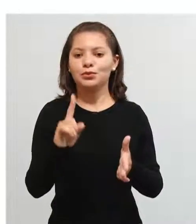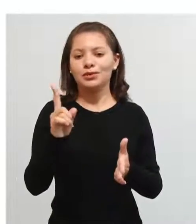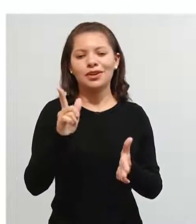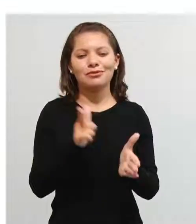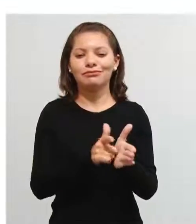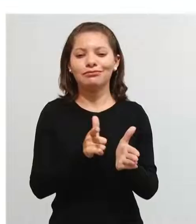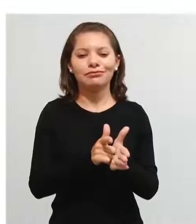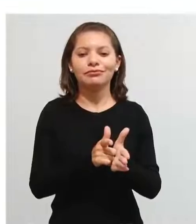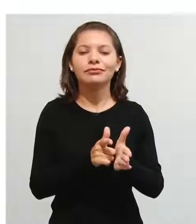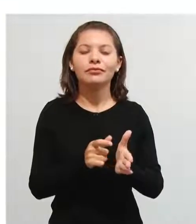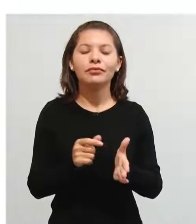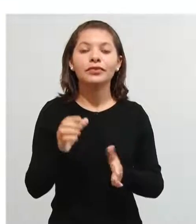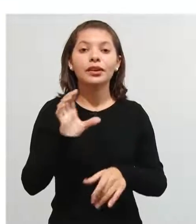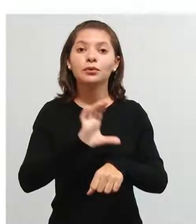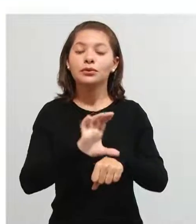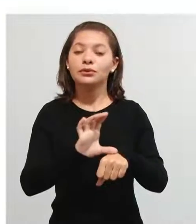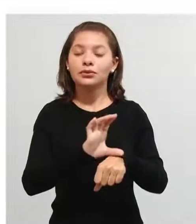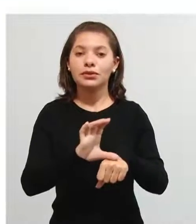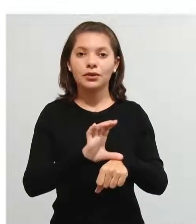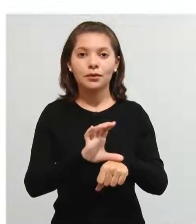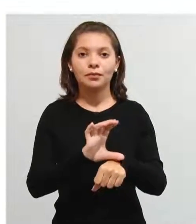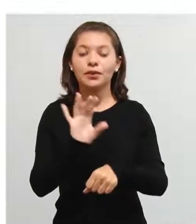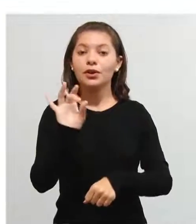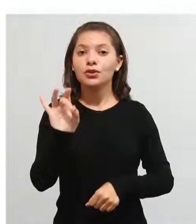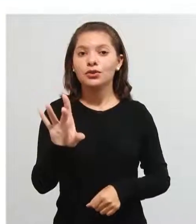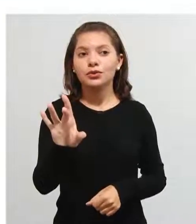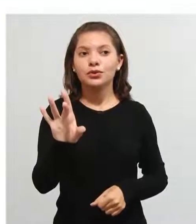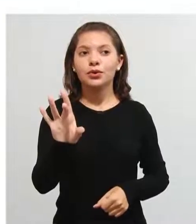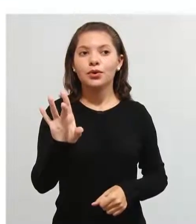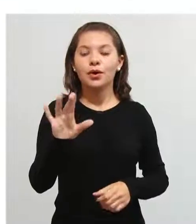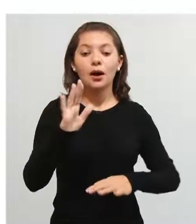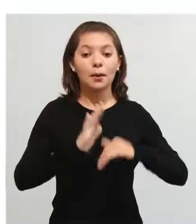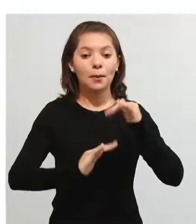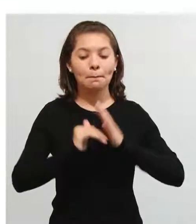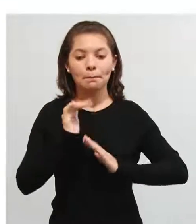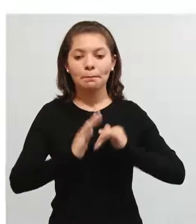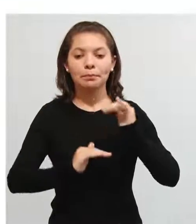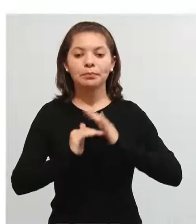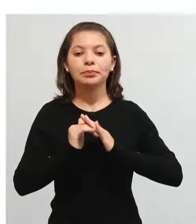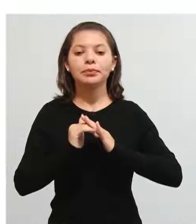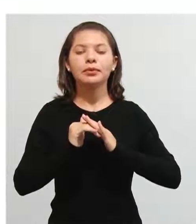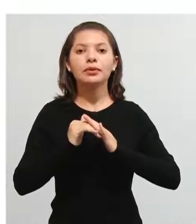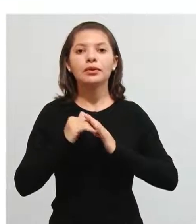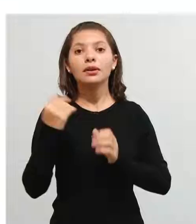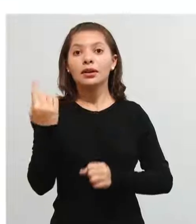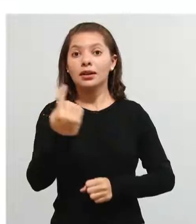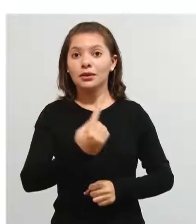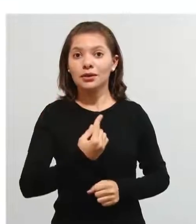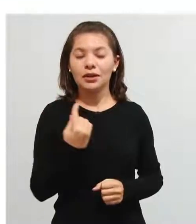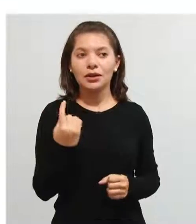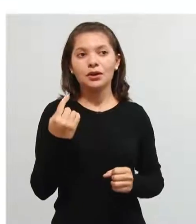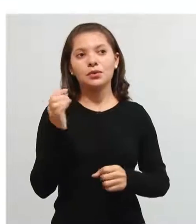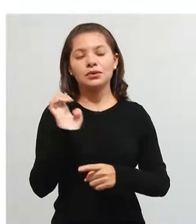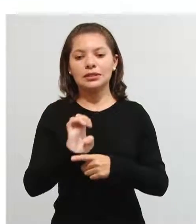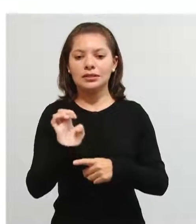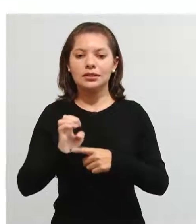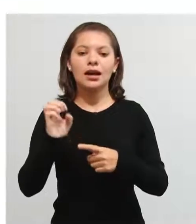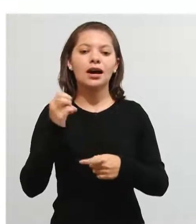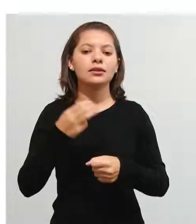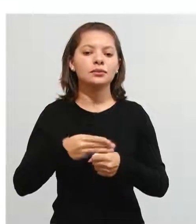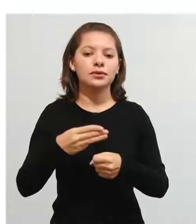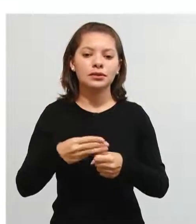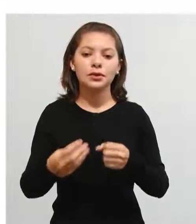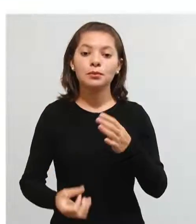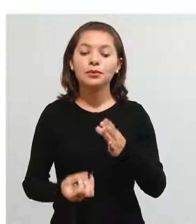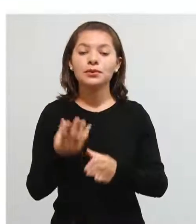Constituição Federal apenas ela atribui a competência para que os entes federativos façam a criação